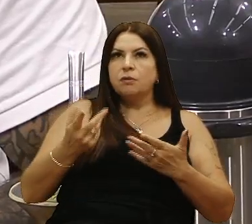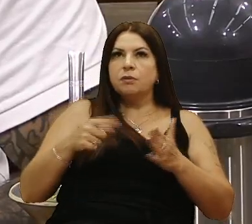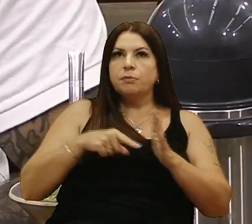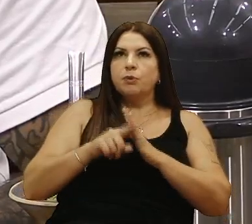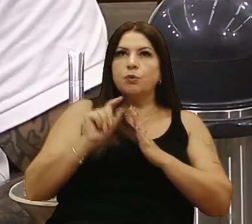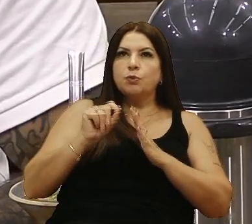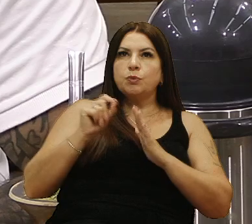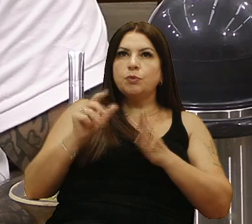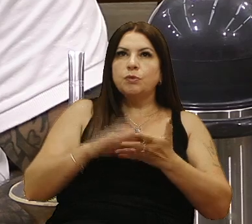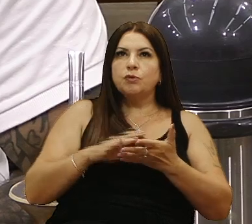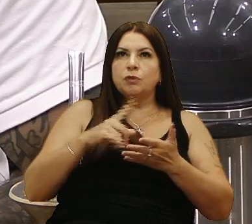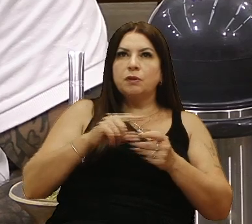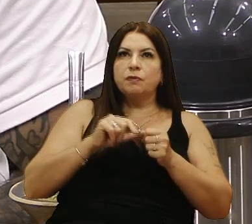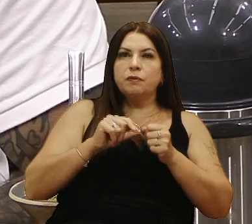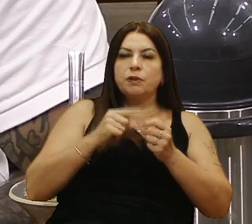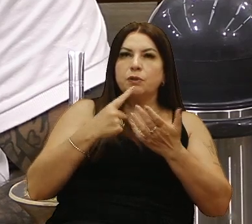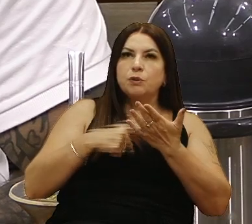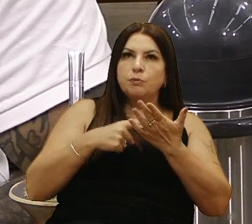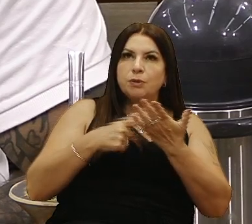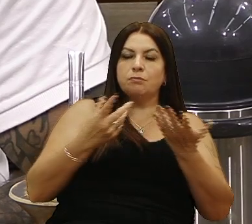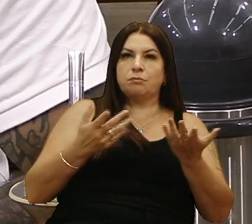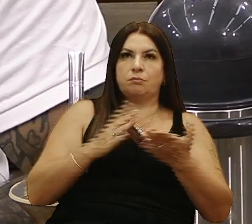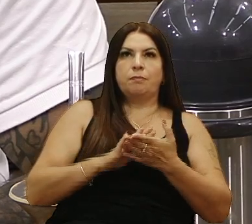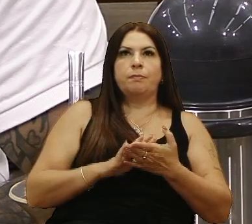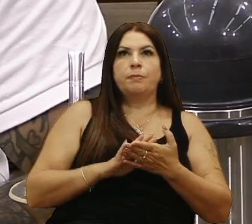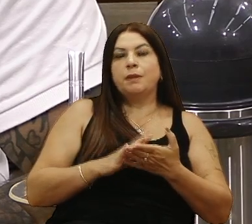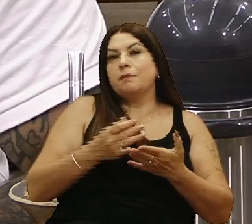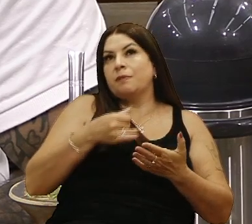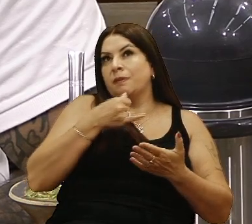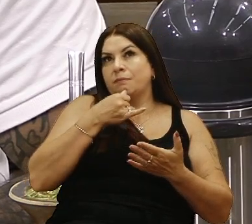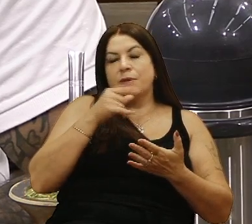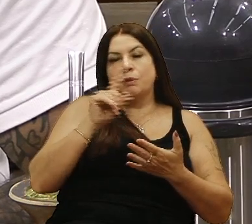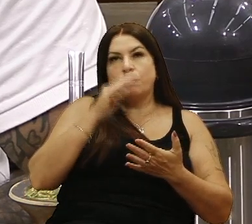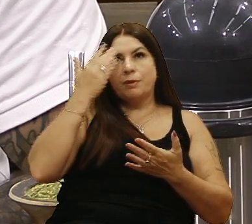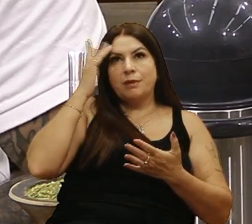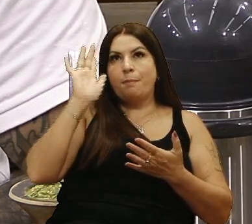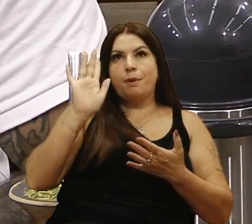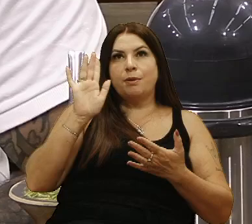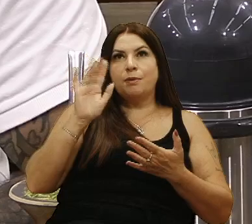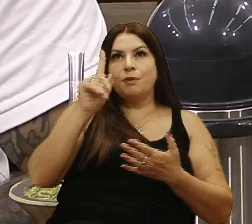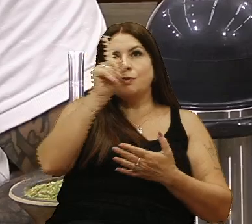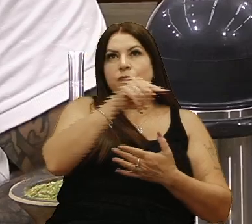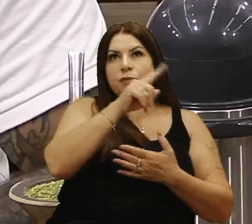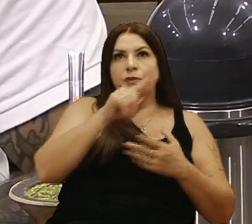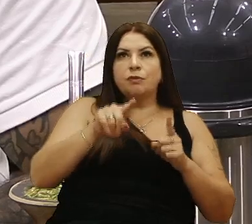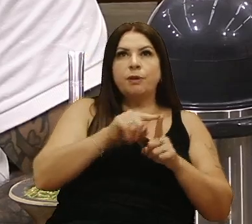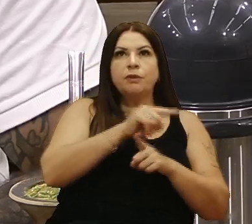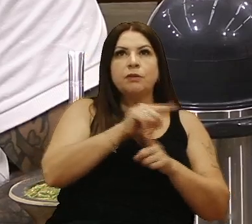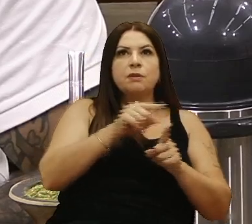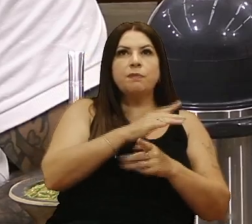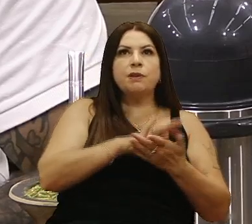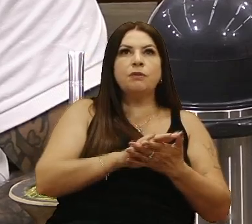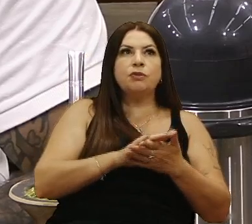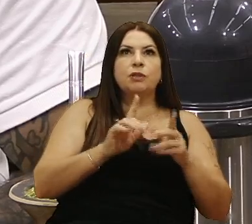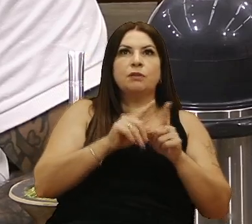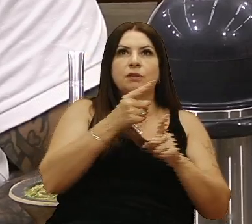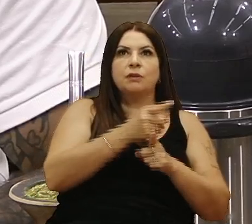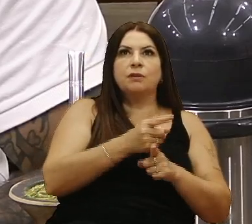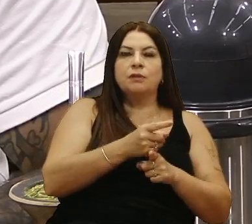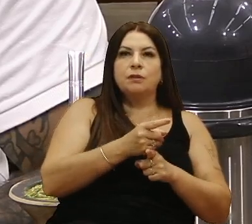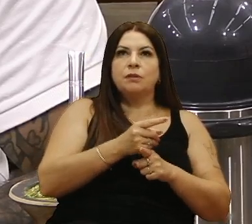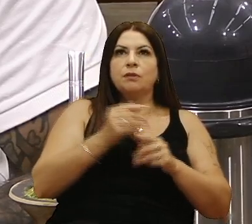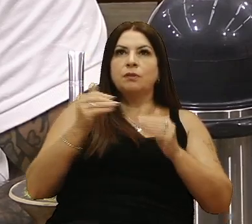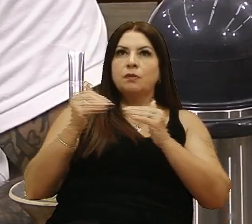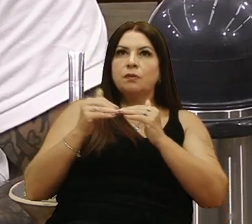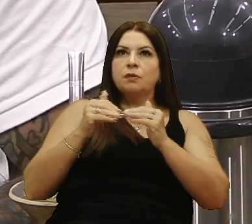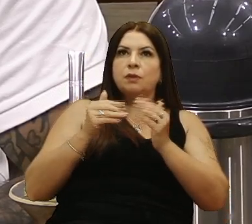essa situação que nós tínhamos feito esse acordo. E infelizmente ele não estava sabendo que tinha sido vetado e ele falou, se nós fizermos o acordo, a gente tem